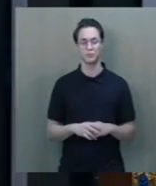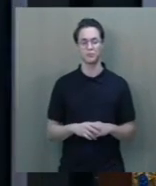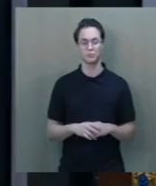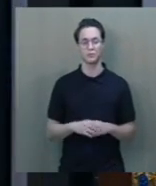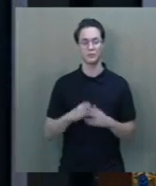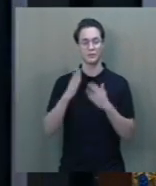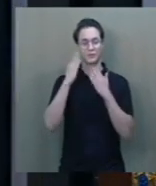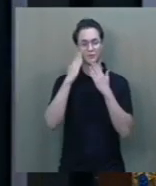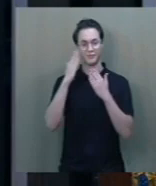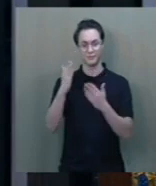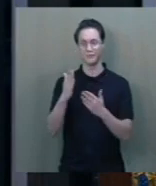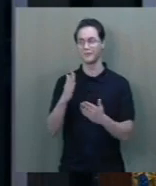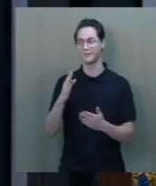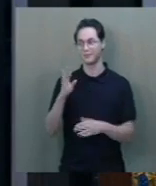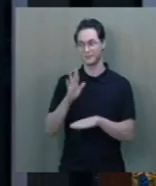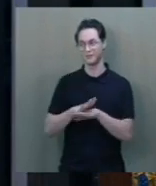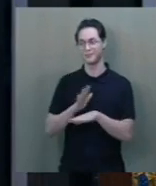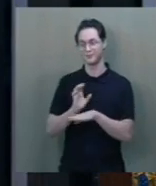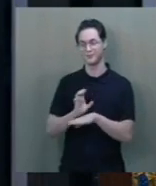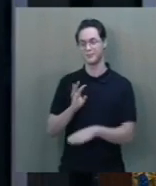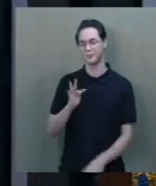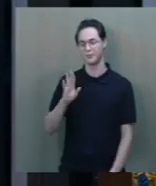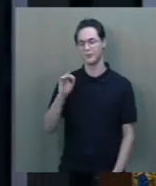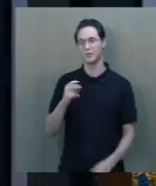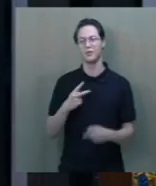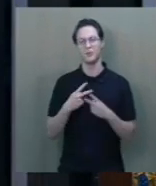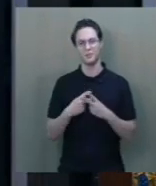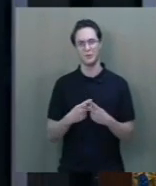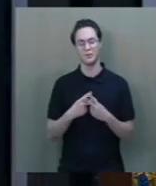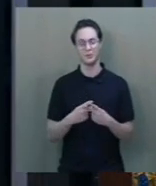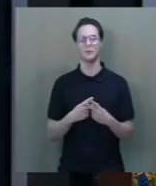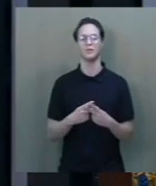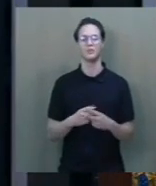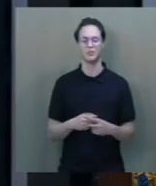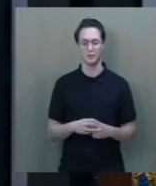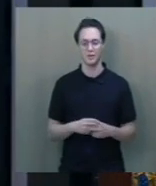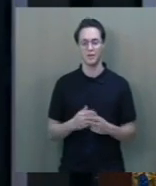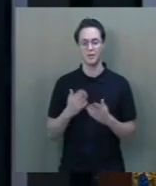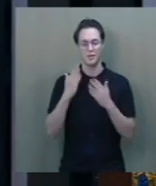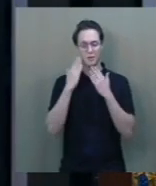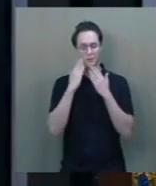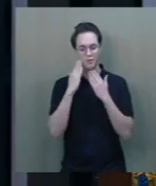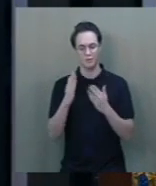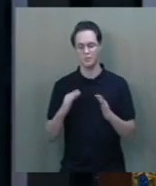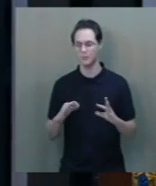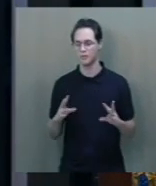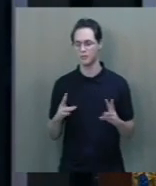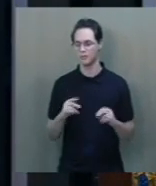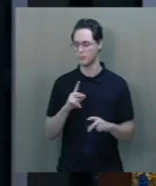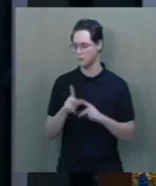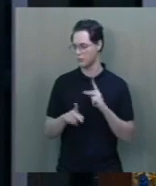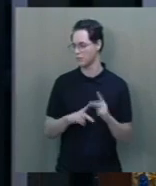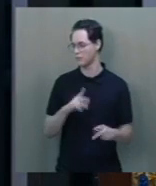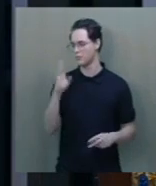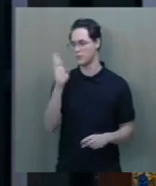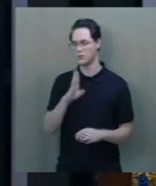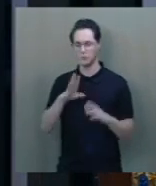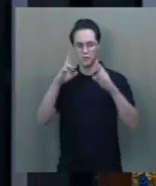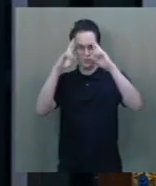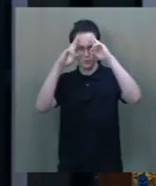povo do Tocantins a confiança, a paciência e a tolerância. Agradeço aos agricultores do Brasil o respeito